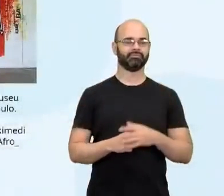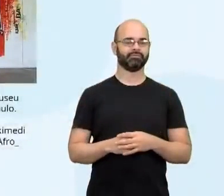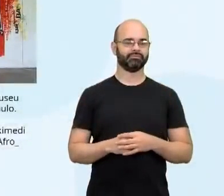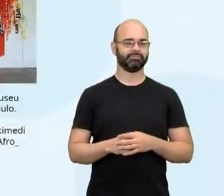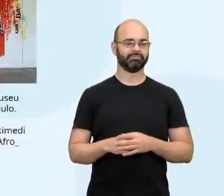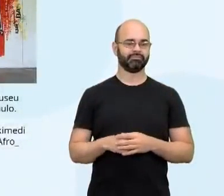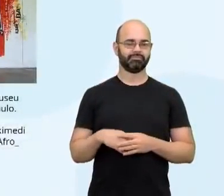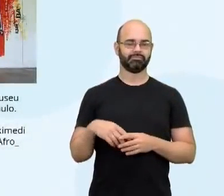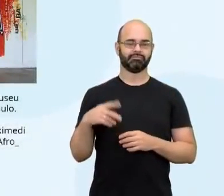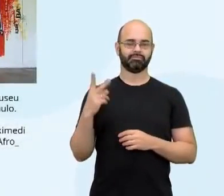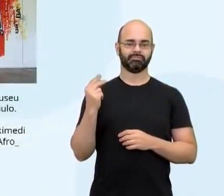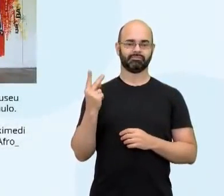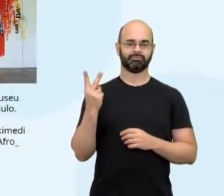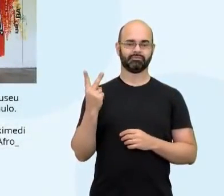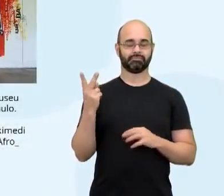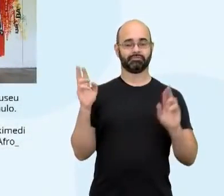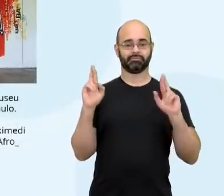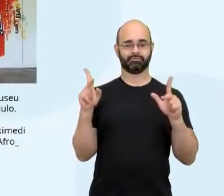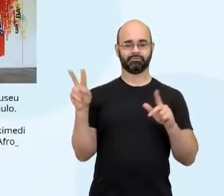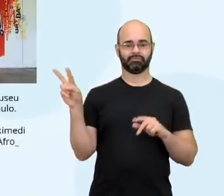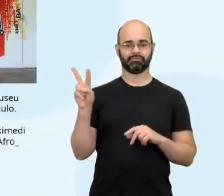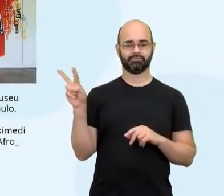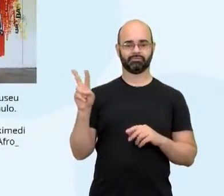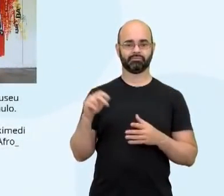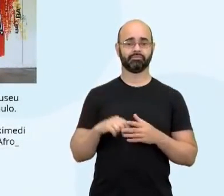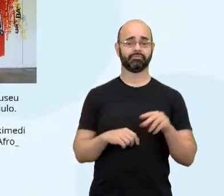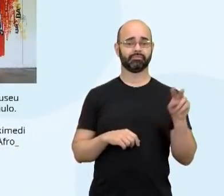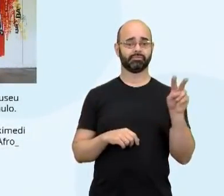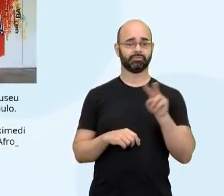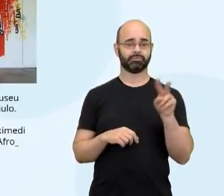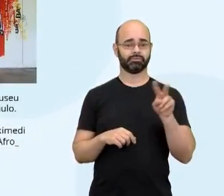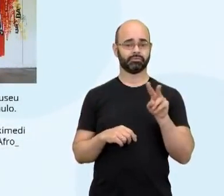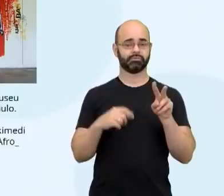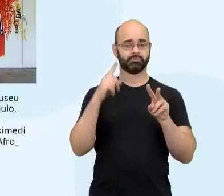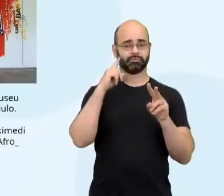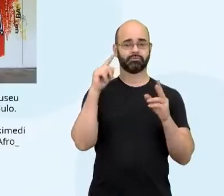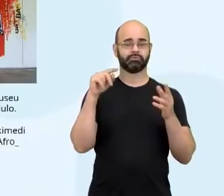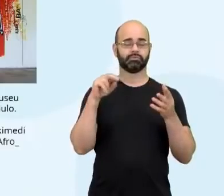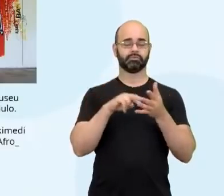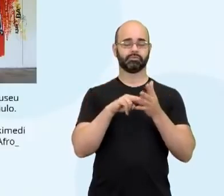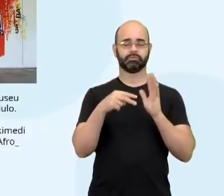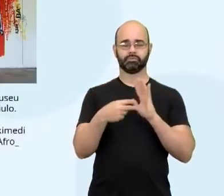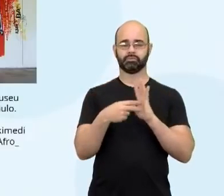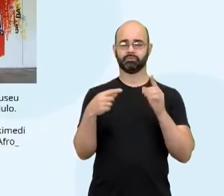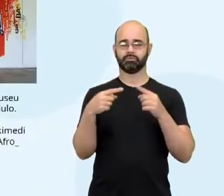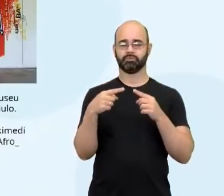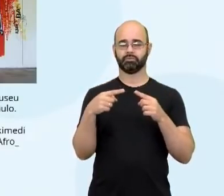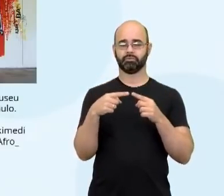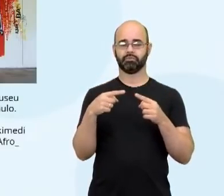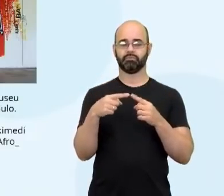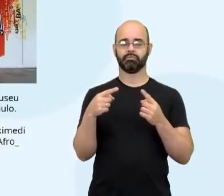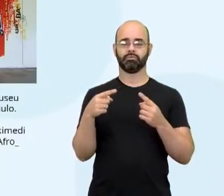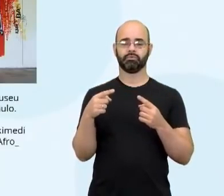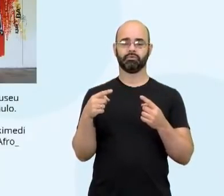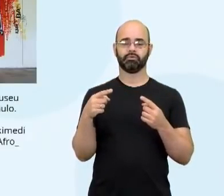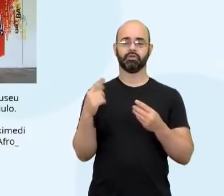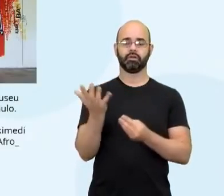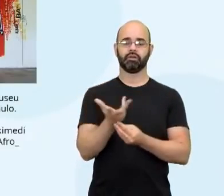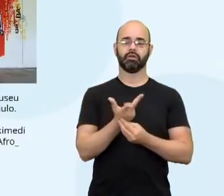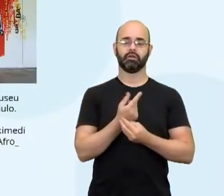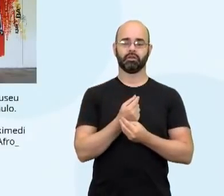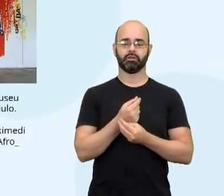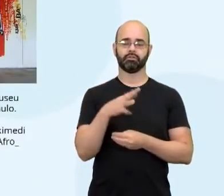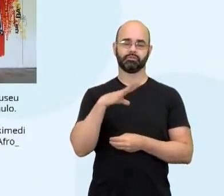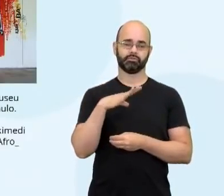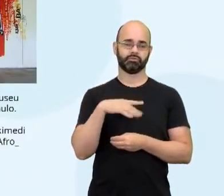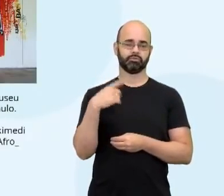2 imagens, né, diferentes, e as 2 são exemplos, né, de arte urbana, tá? Uma delas, né, é uma escultura de